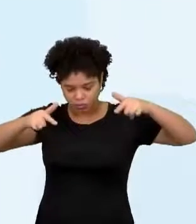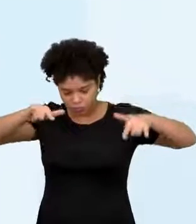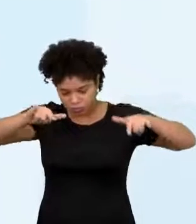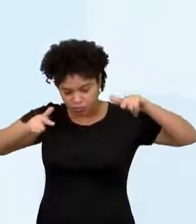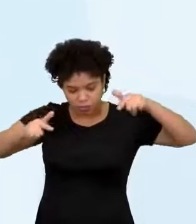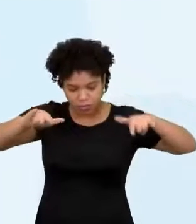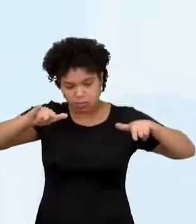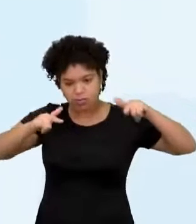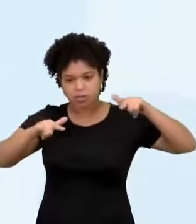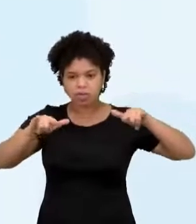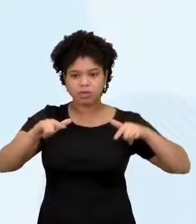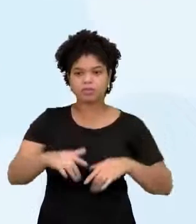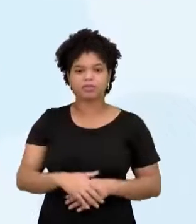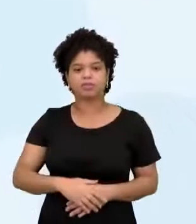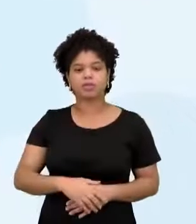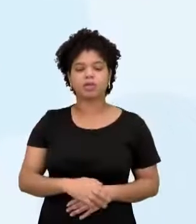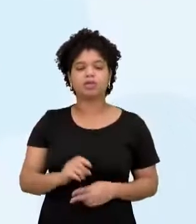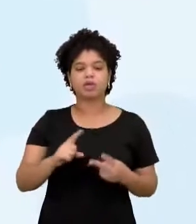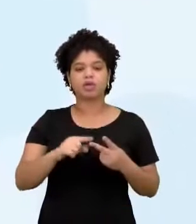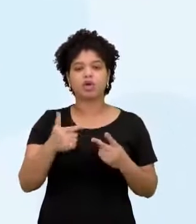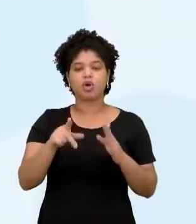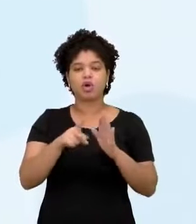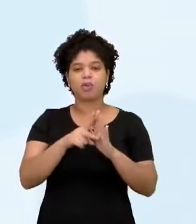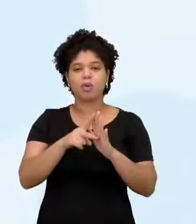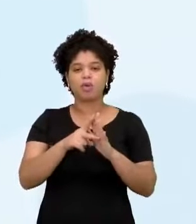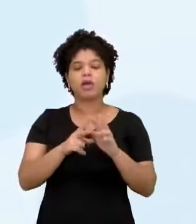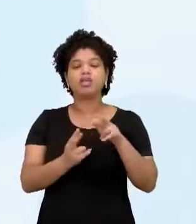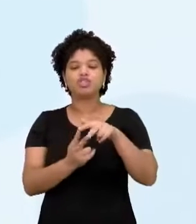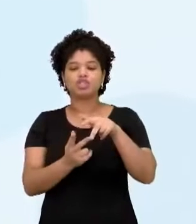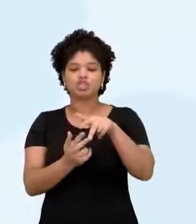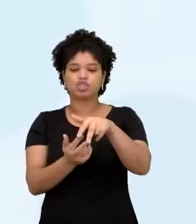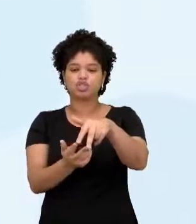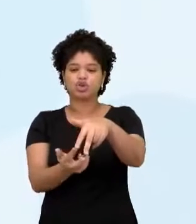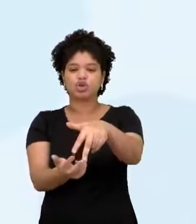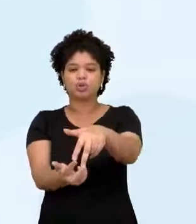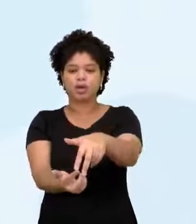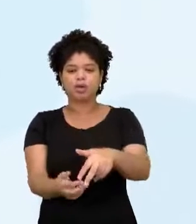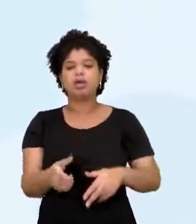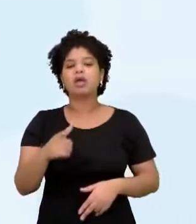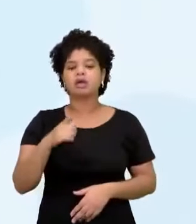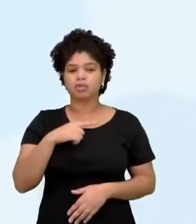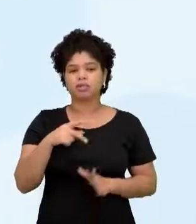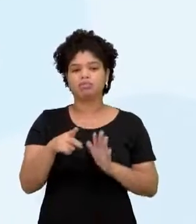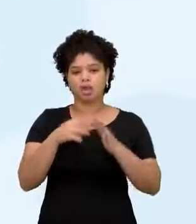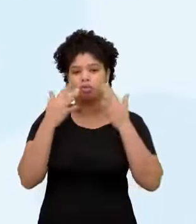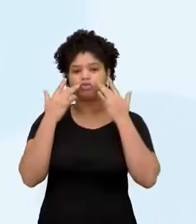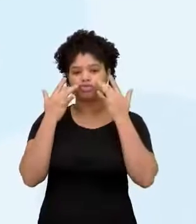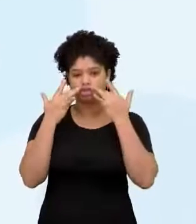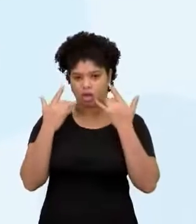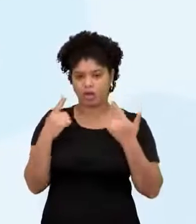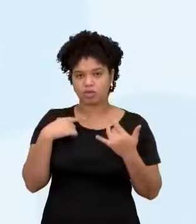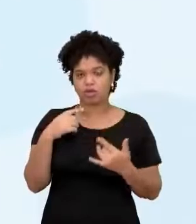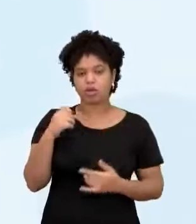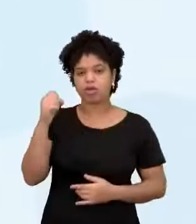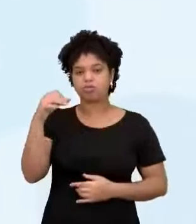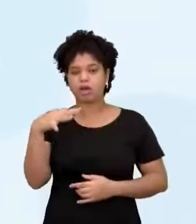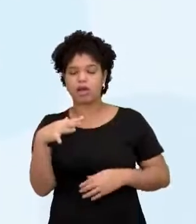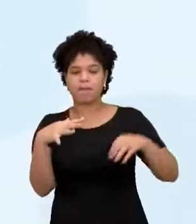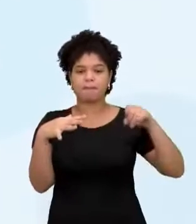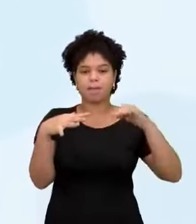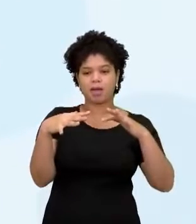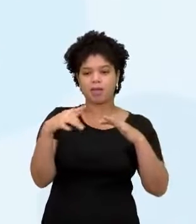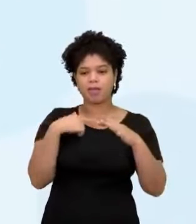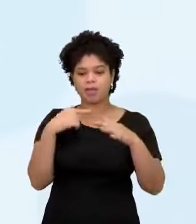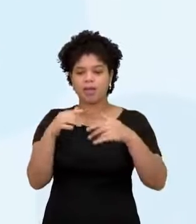manipulados. Nós temos também o teatro de sombras, que tem o foco na luz projetada nas mãos ou em imagens recortadas, e aí ele vai acontecendo na sombra,